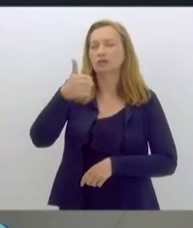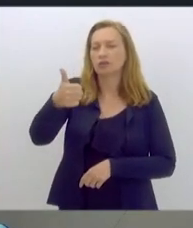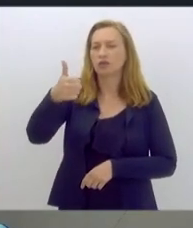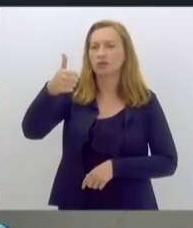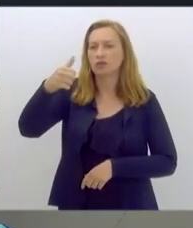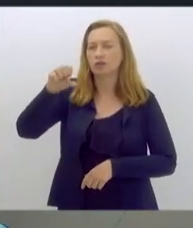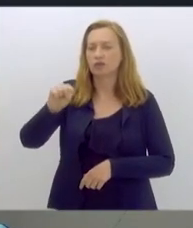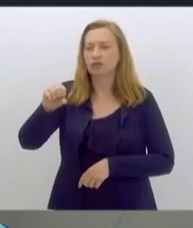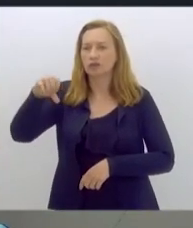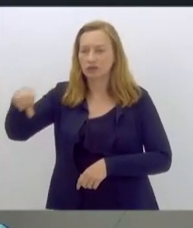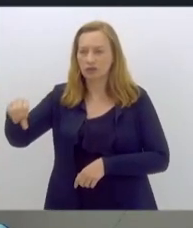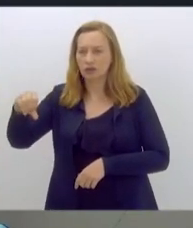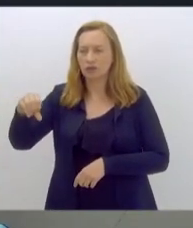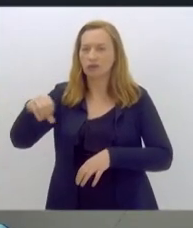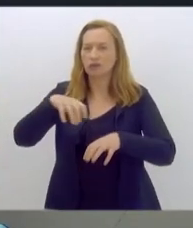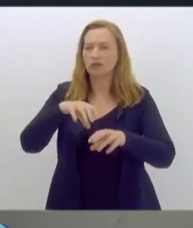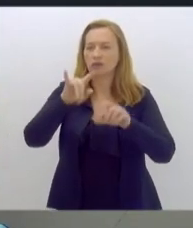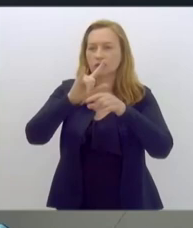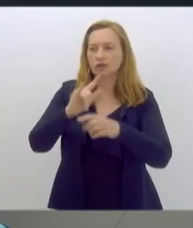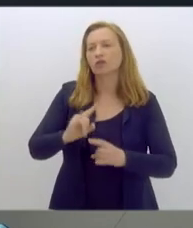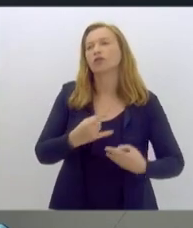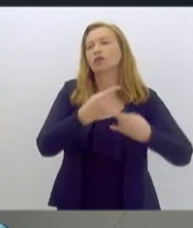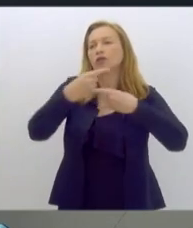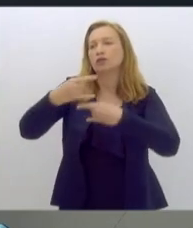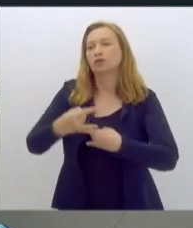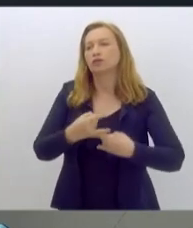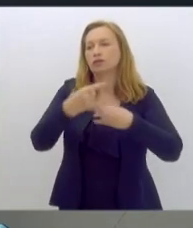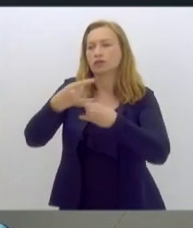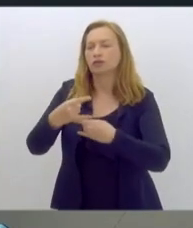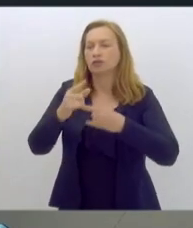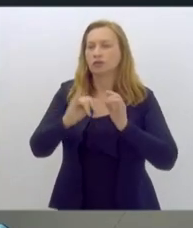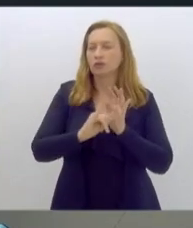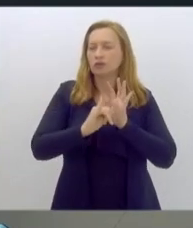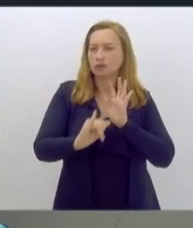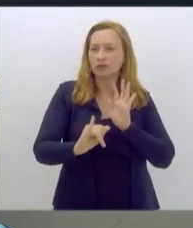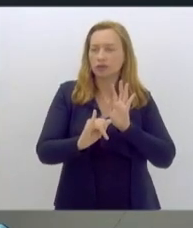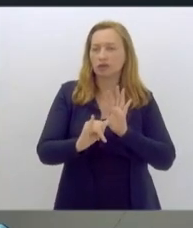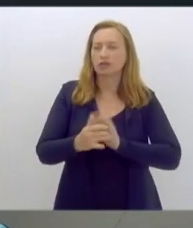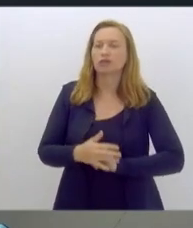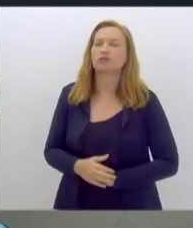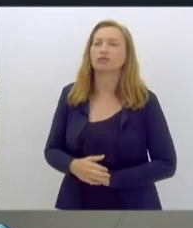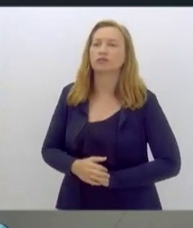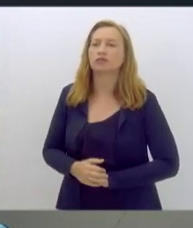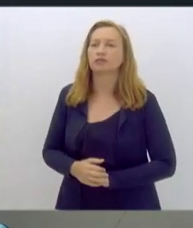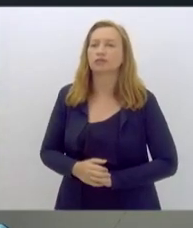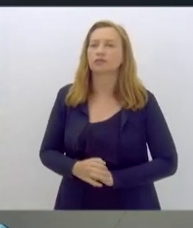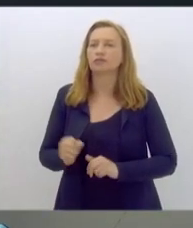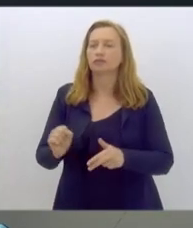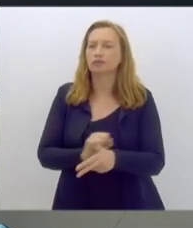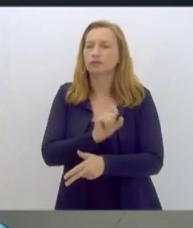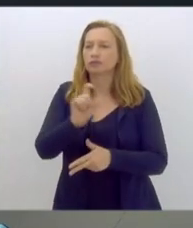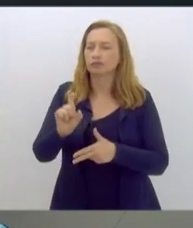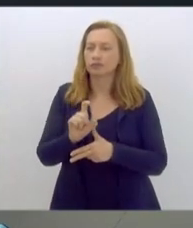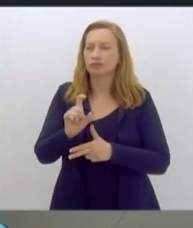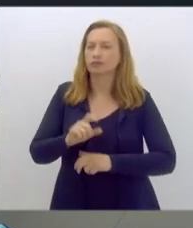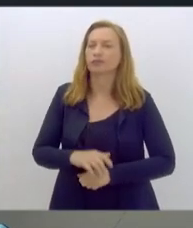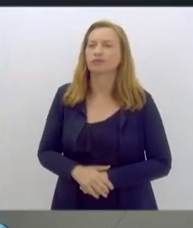costas por meio da plataforma Zoom conforme edital publicado é para fins posição para executivo